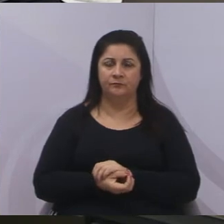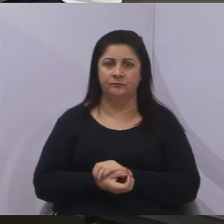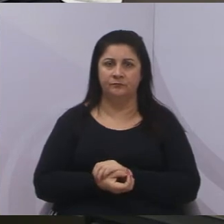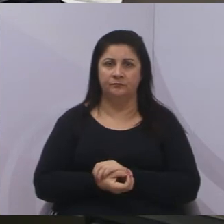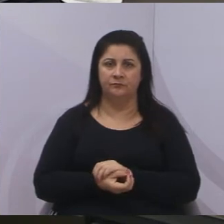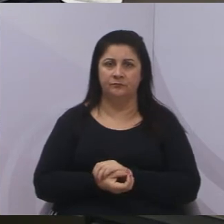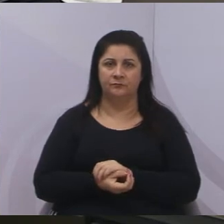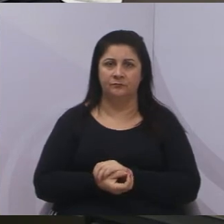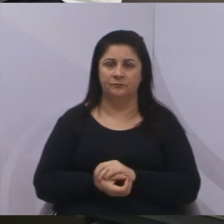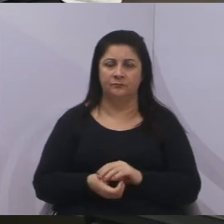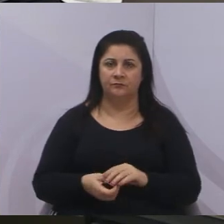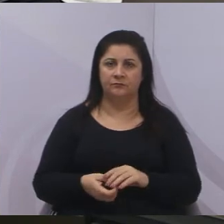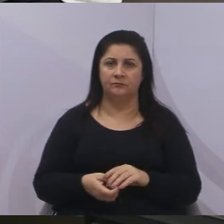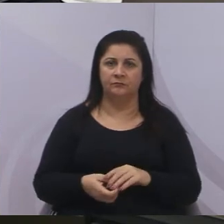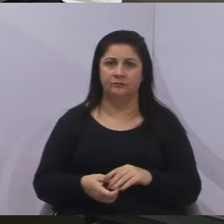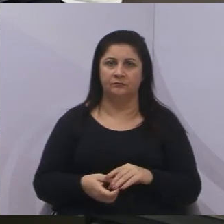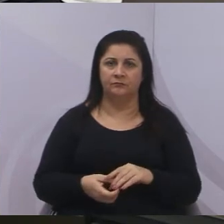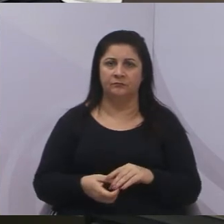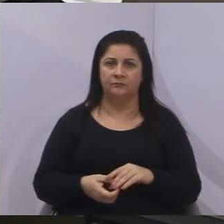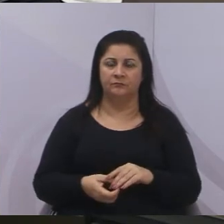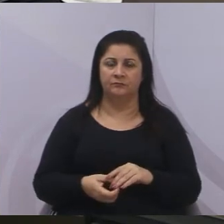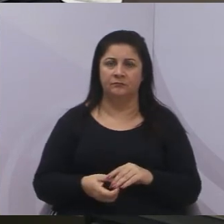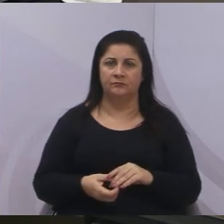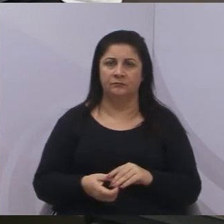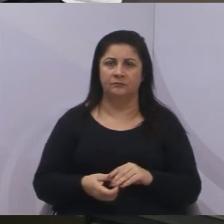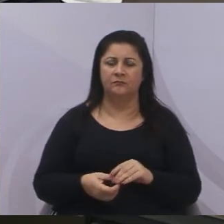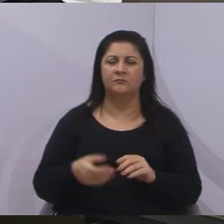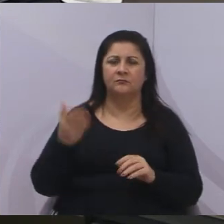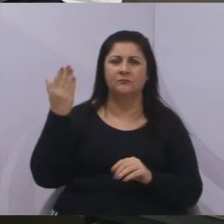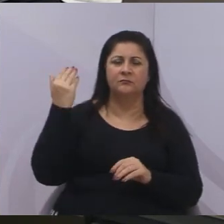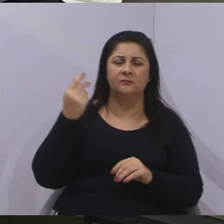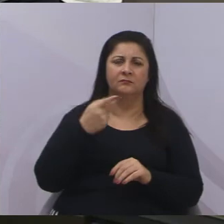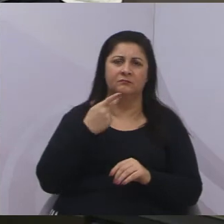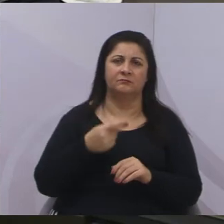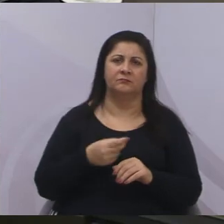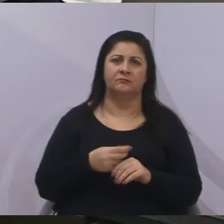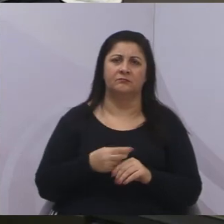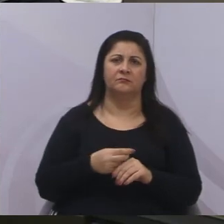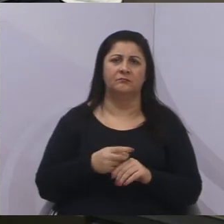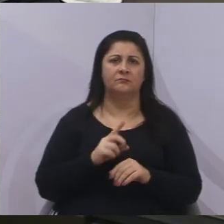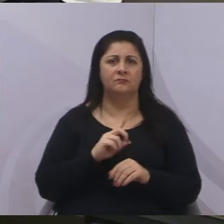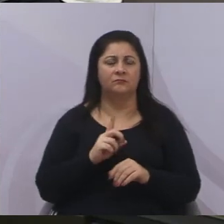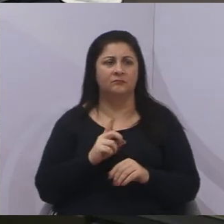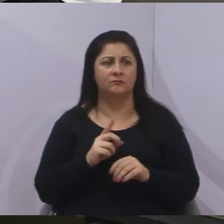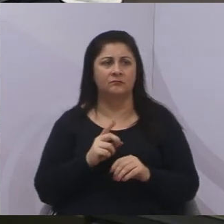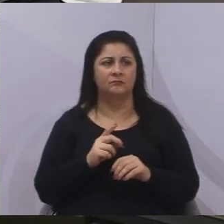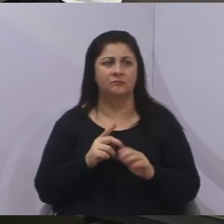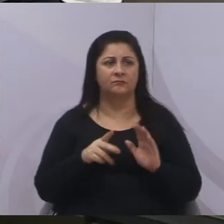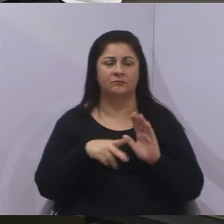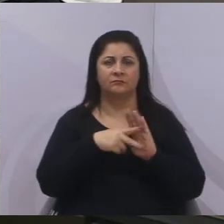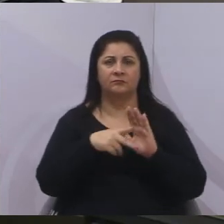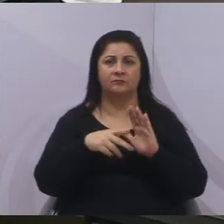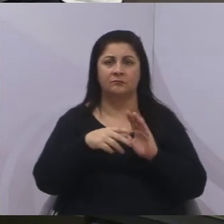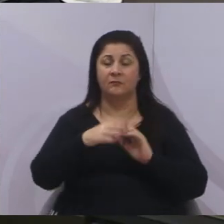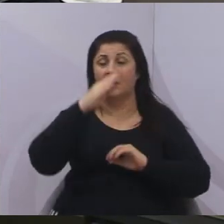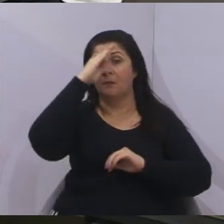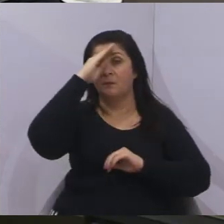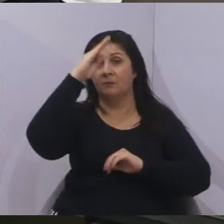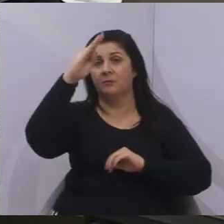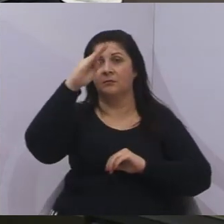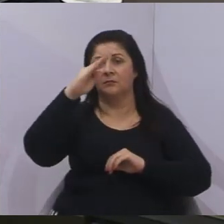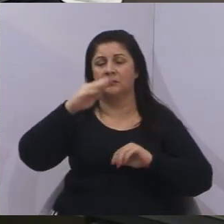como eu disse até em uma das sessões recentes, não faz parte de uma função primária